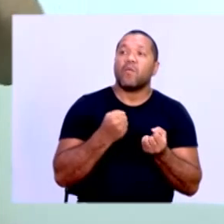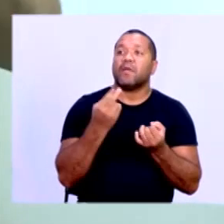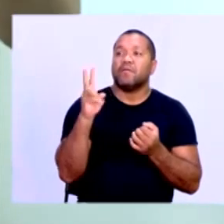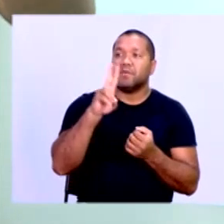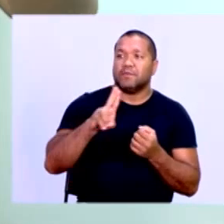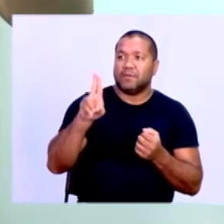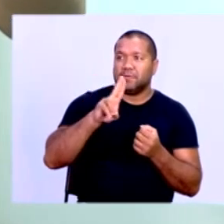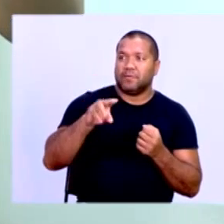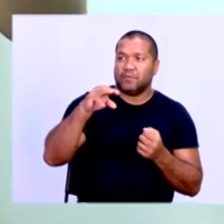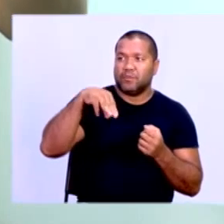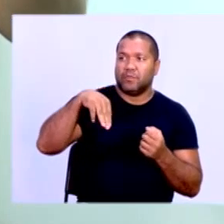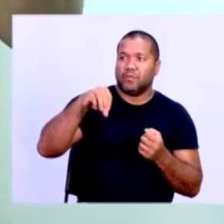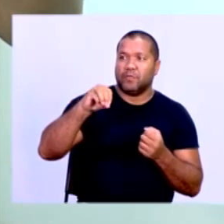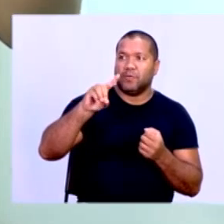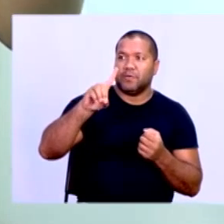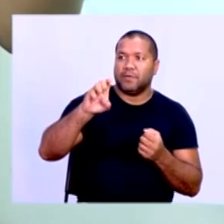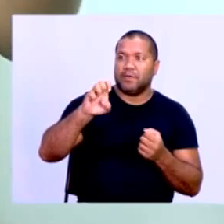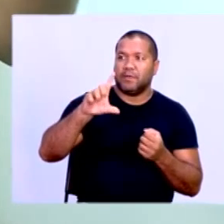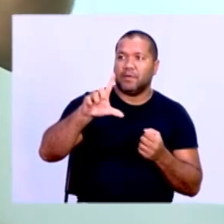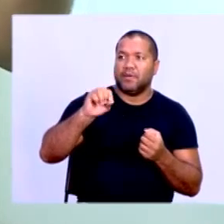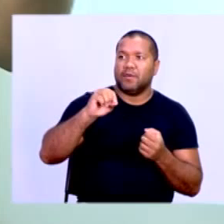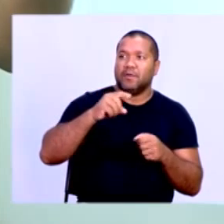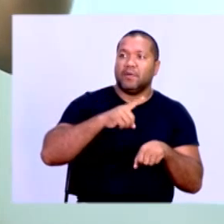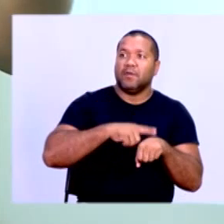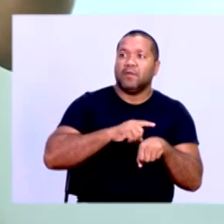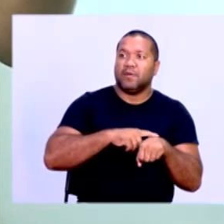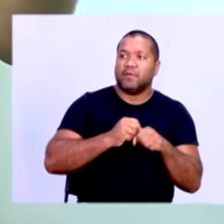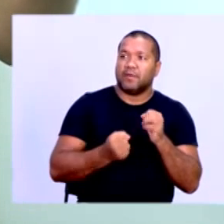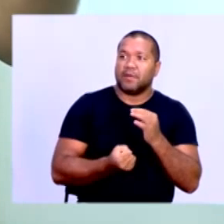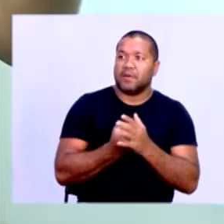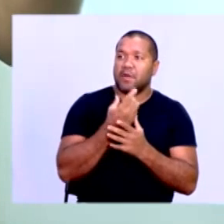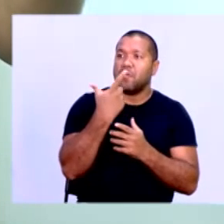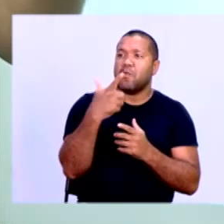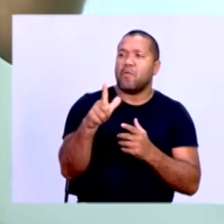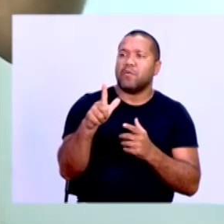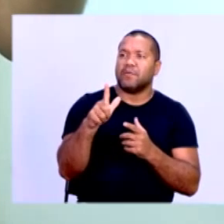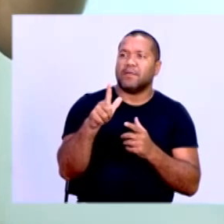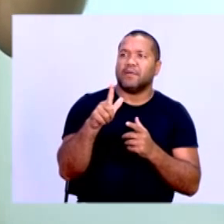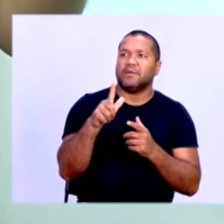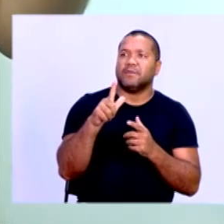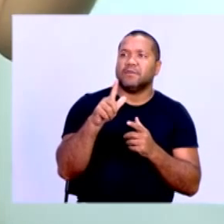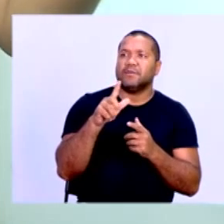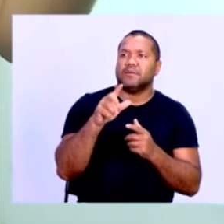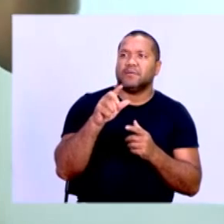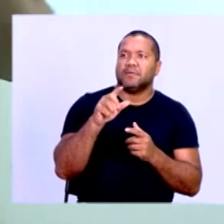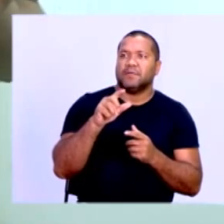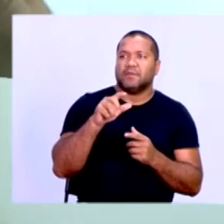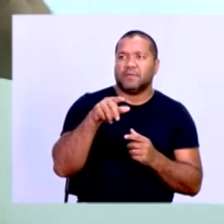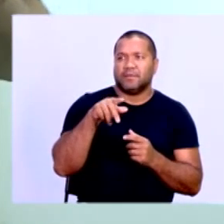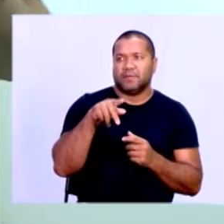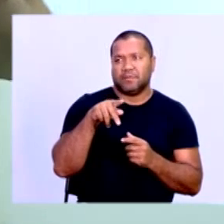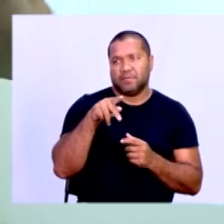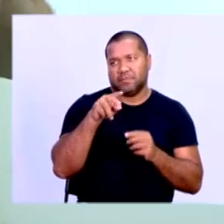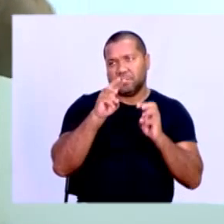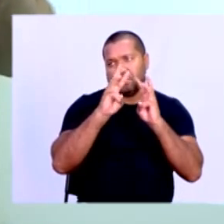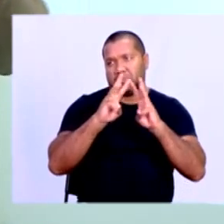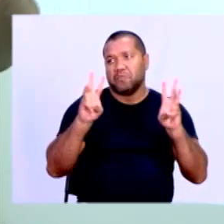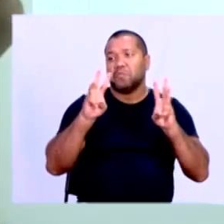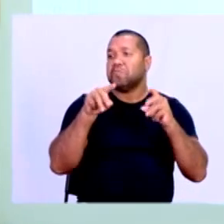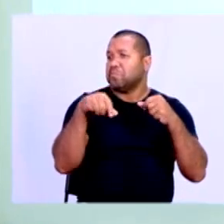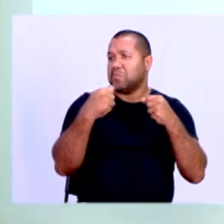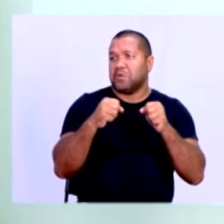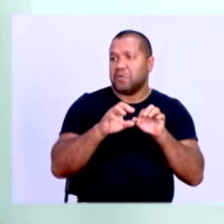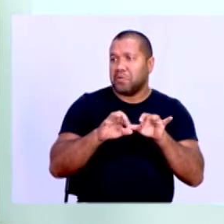modelo, você usa um modelo e na hora que você vai criar outras páginas, você não tem que digitar 60 linhas. Olha